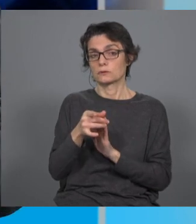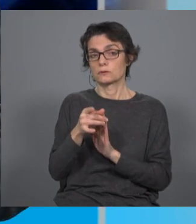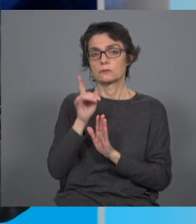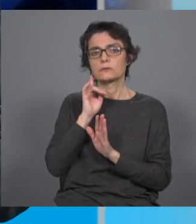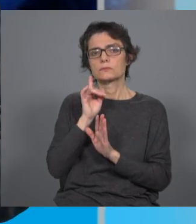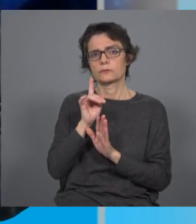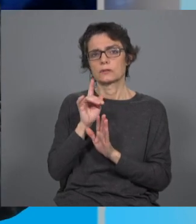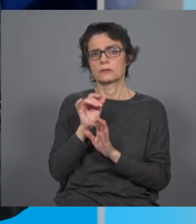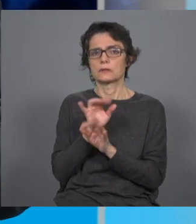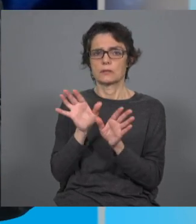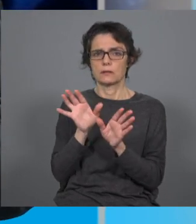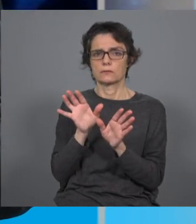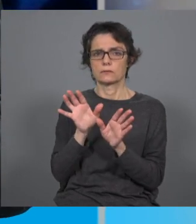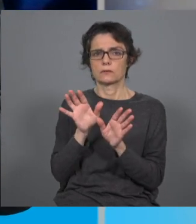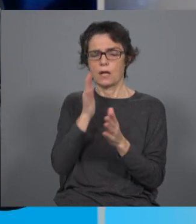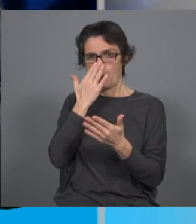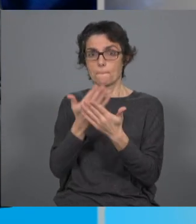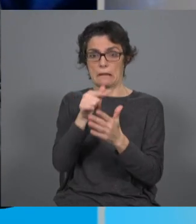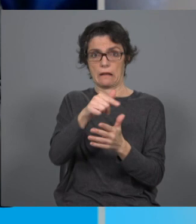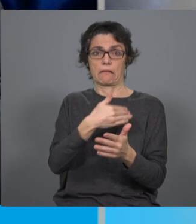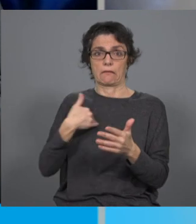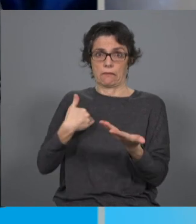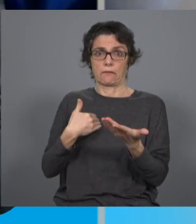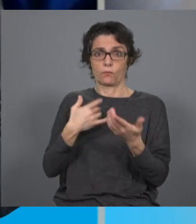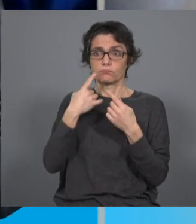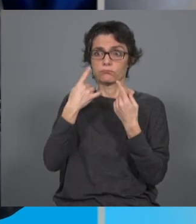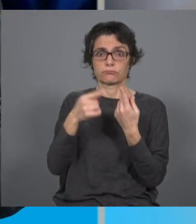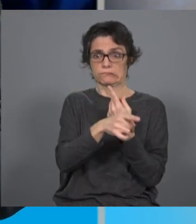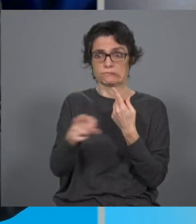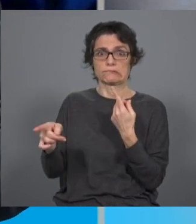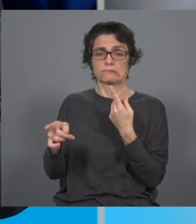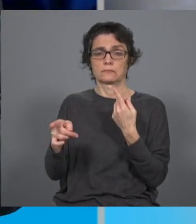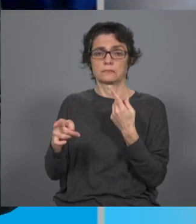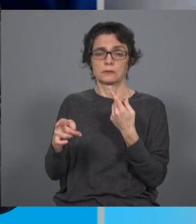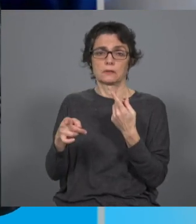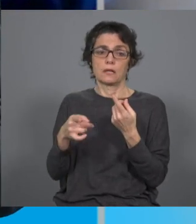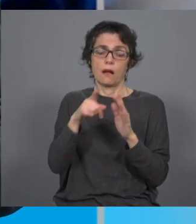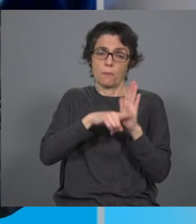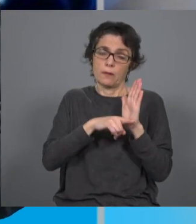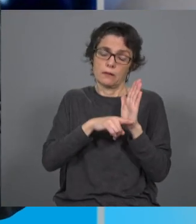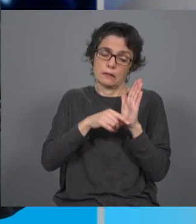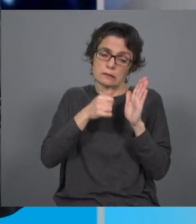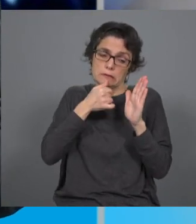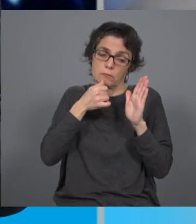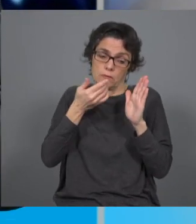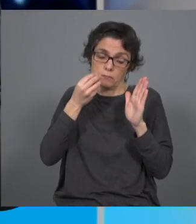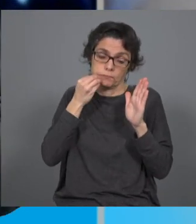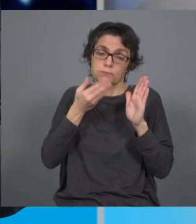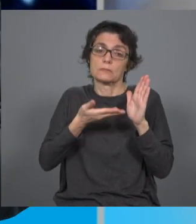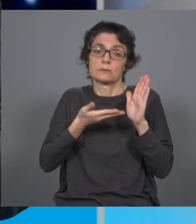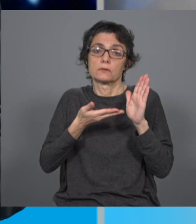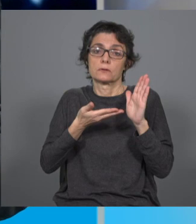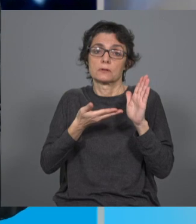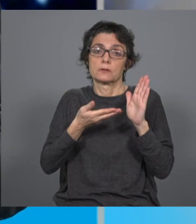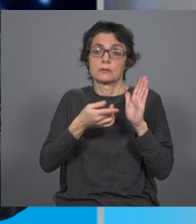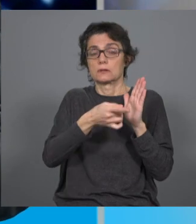medidas, como é o caso, em que as pessoas são privadas, às vezes, de direitos, como, por exemplo, andarem